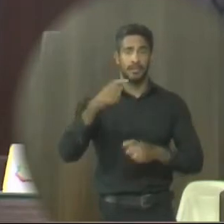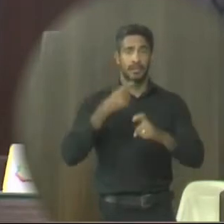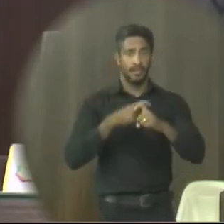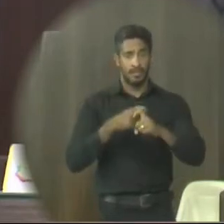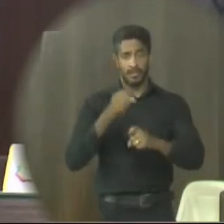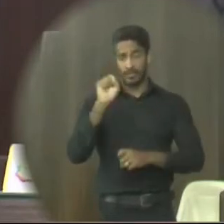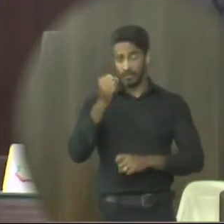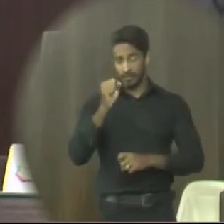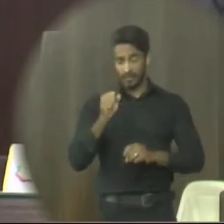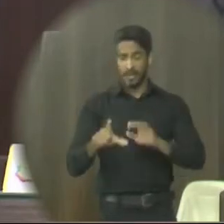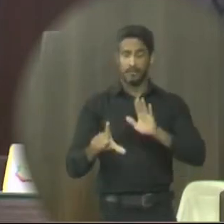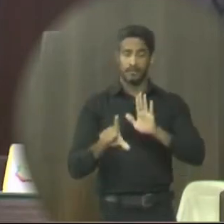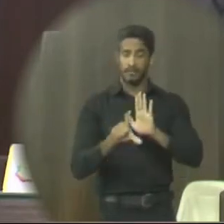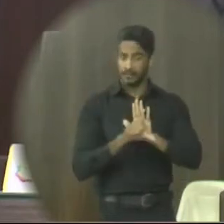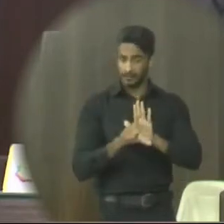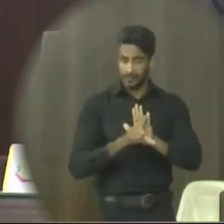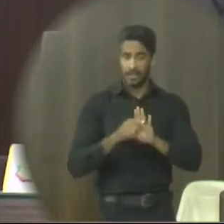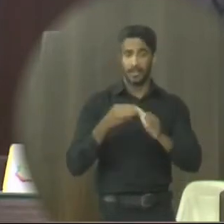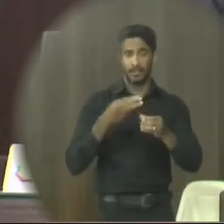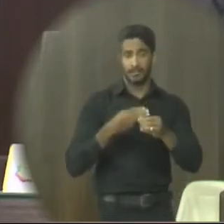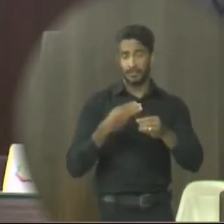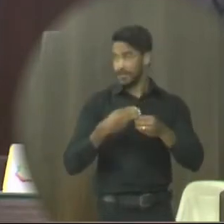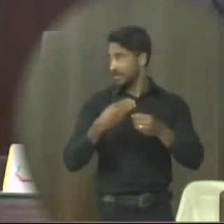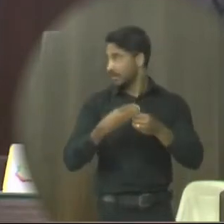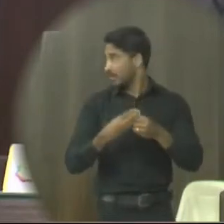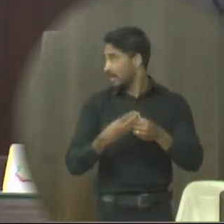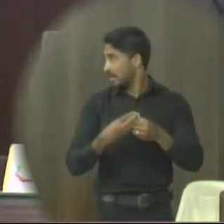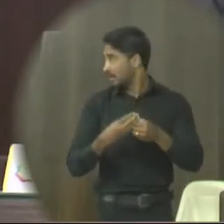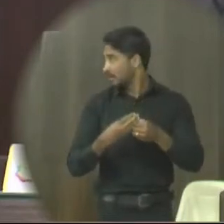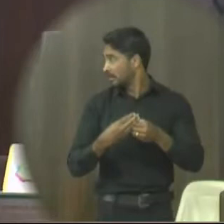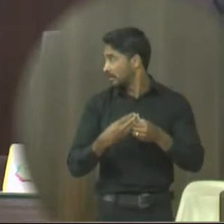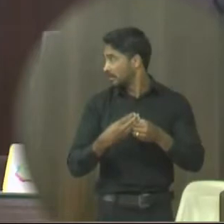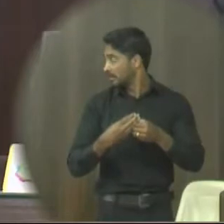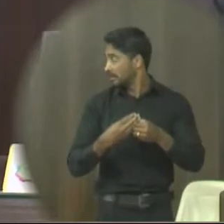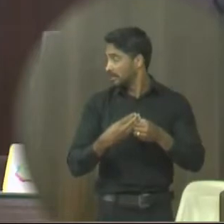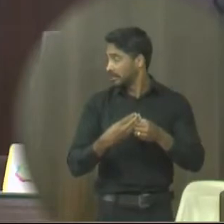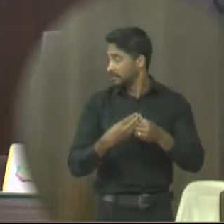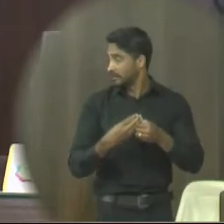Lei Orgânica Municipal, ao necessário